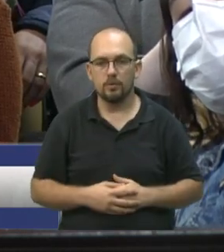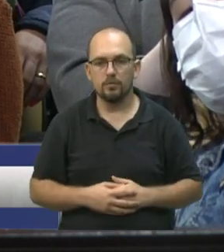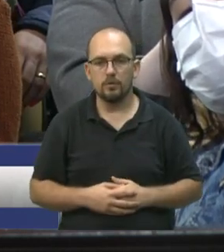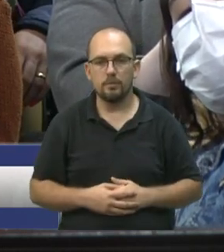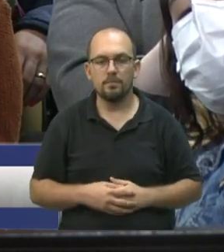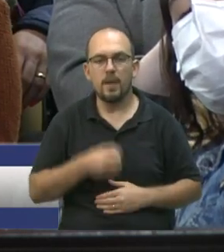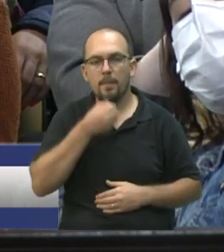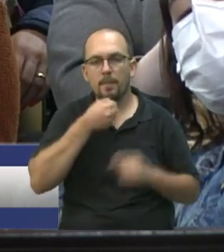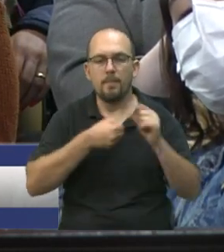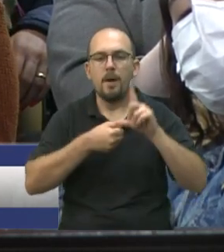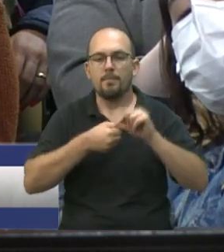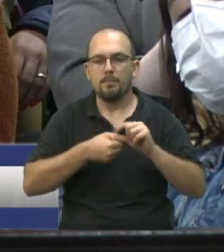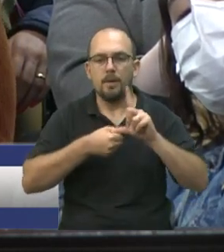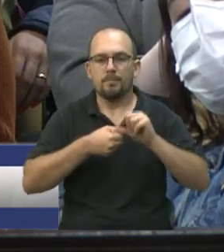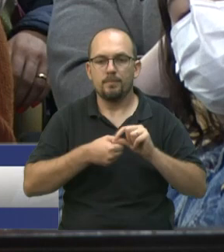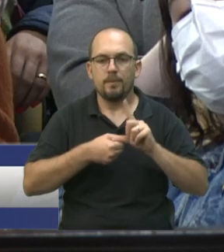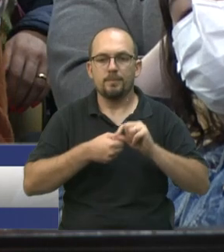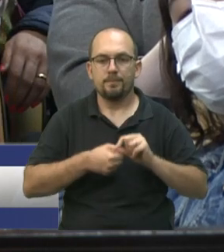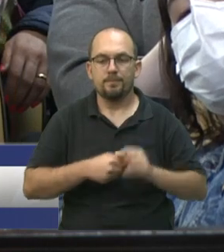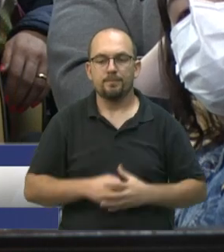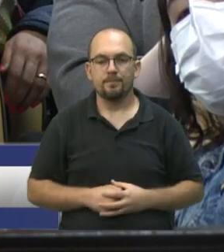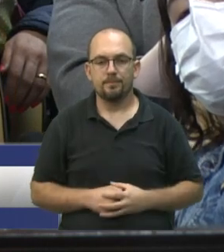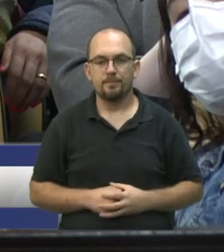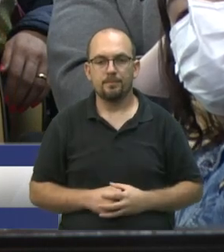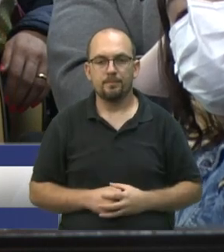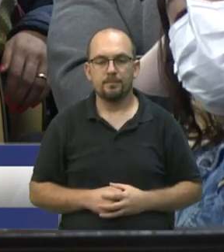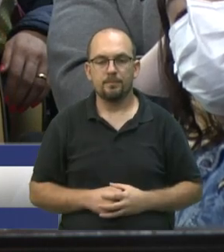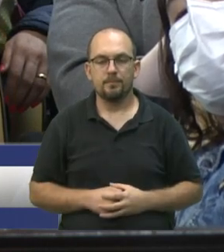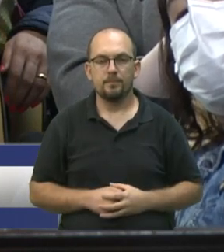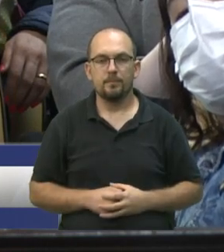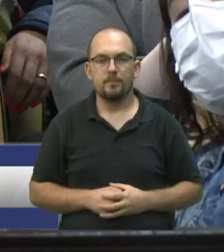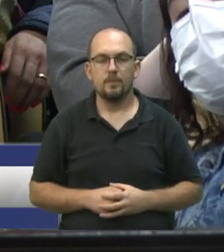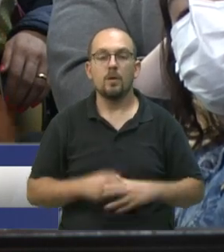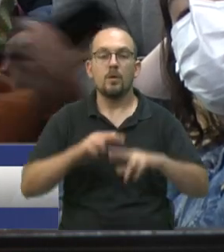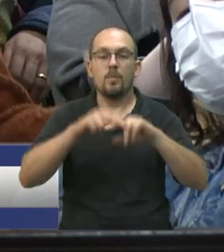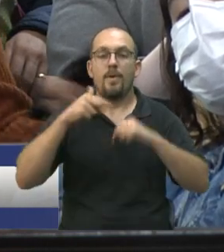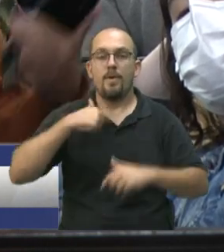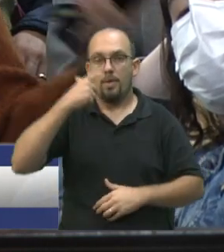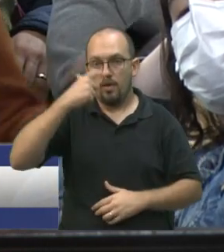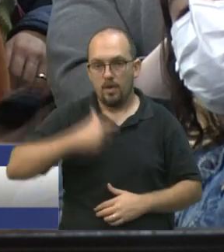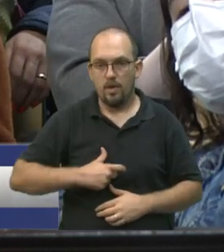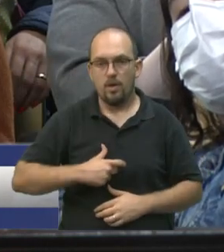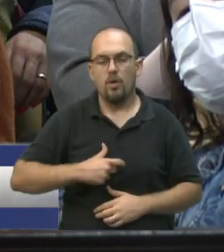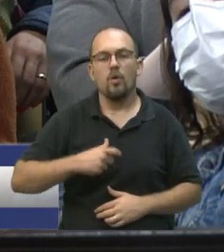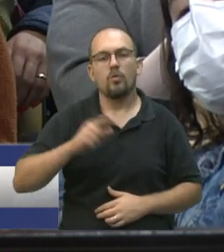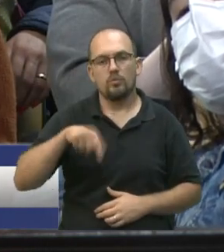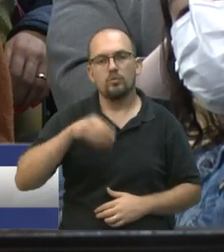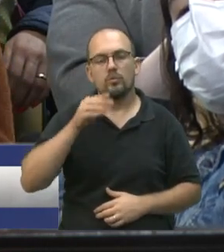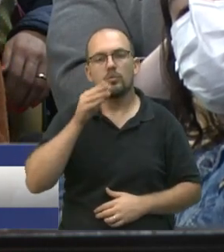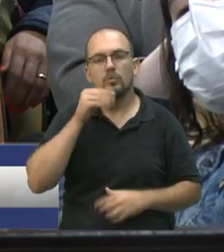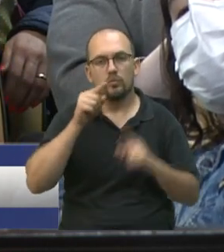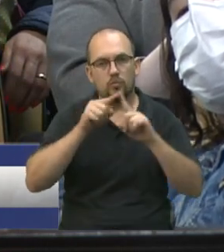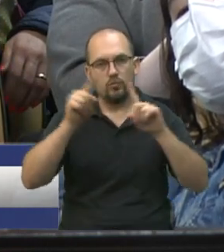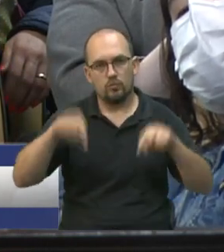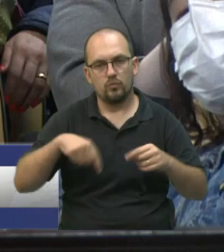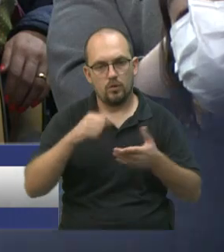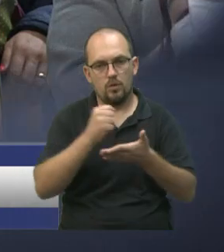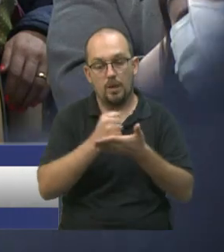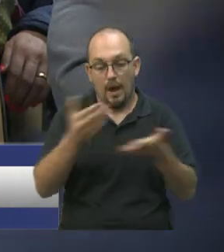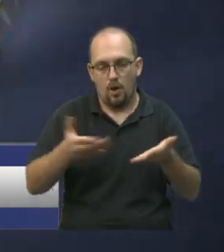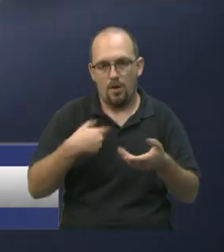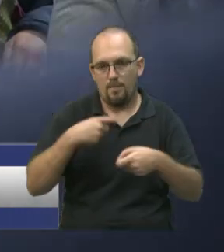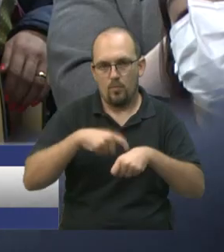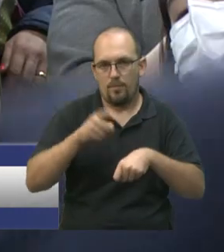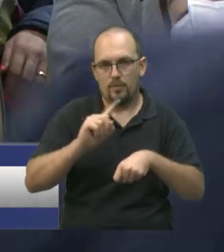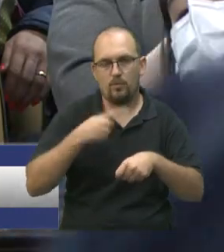da prestação de serviço público, não só porque eu sou servidora, né, nesse momento não sou, porque estou desincompatibilizada, mas não